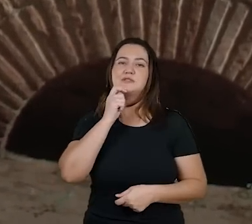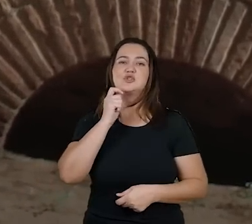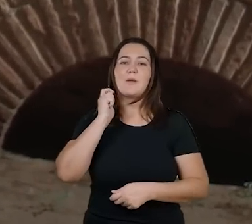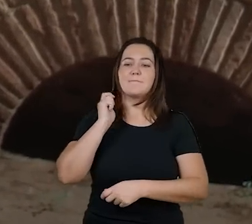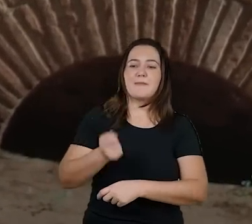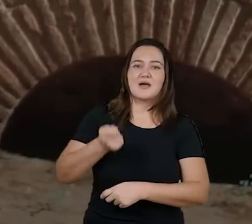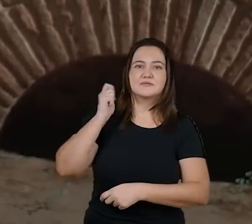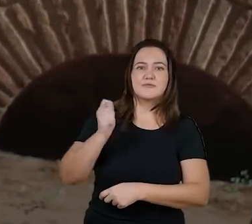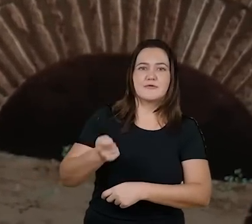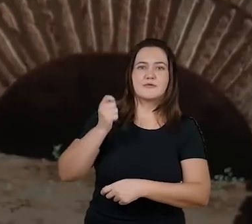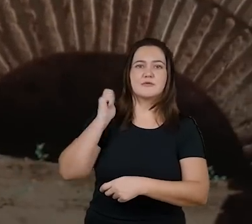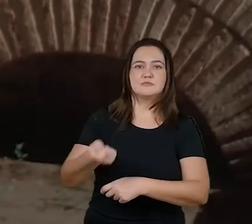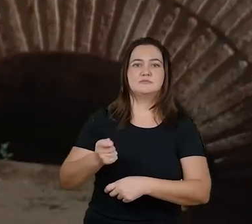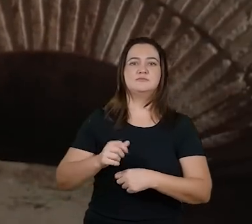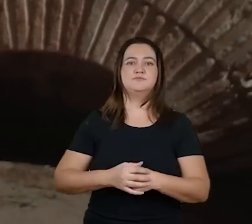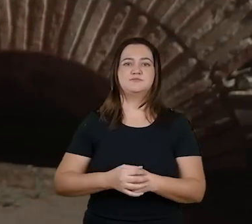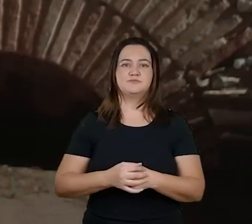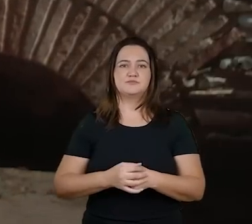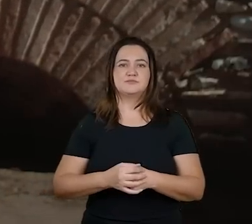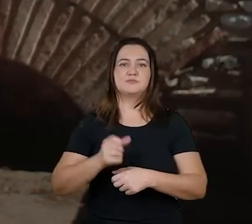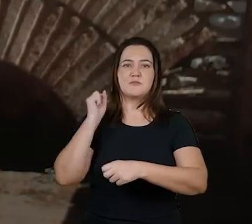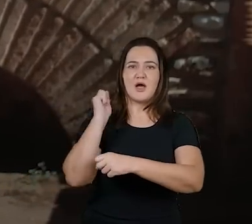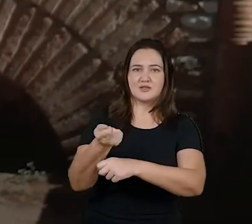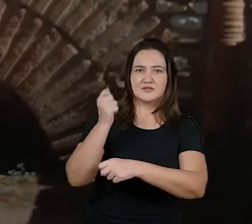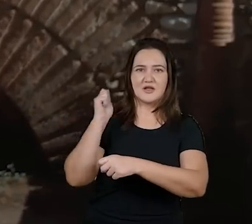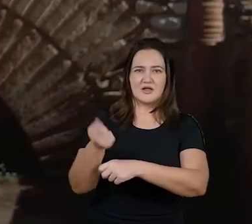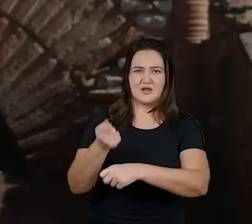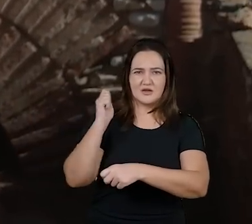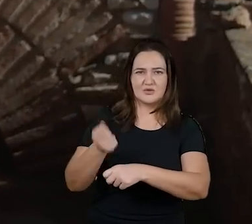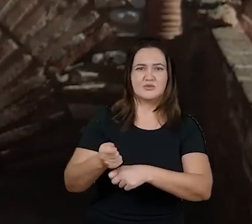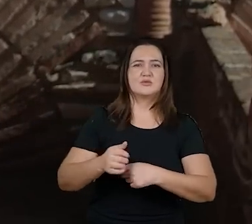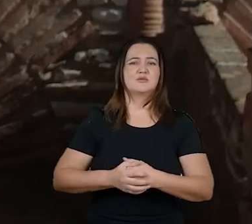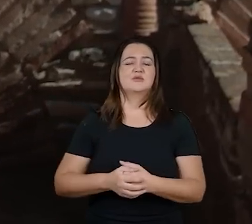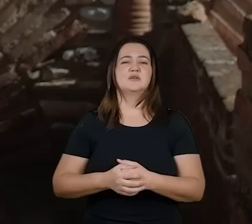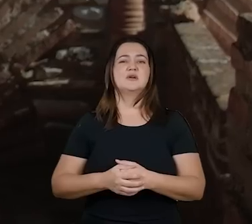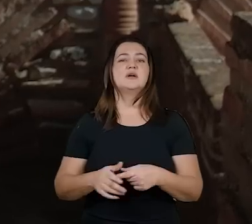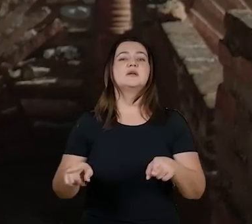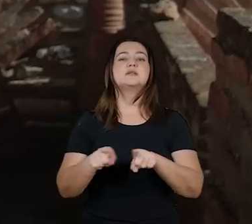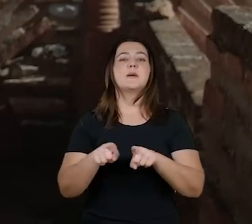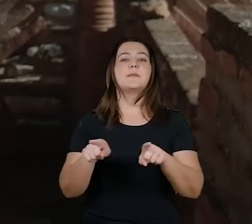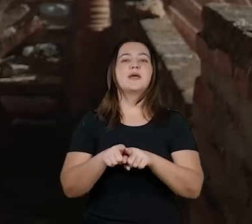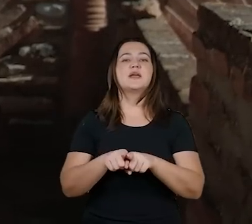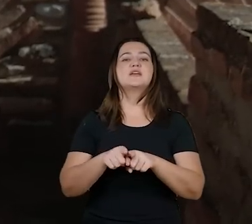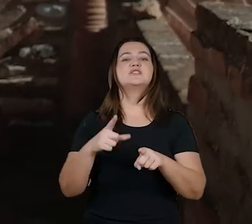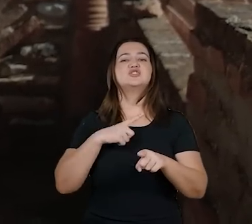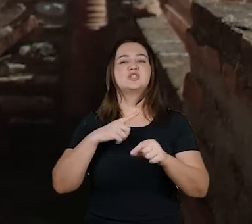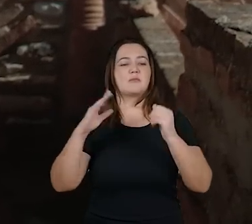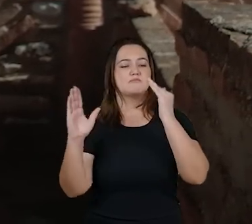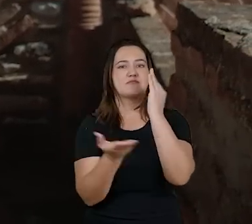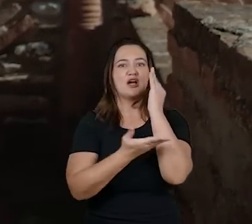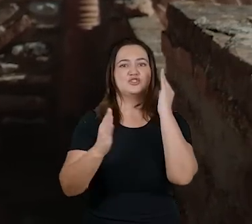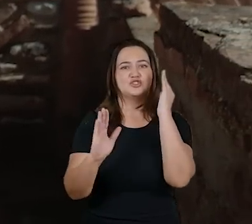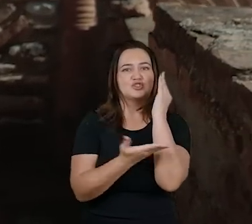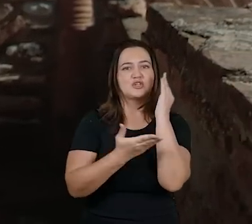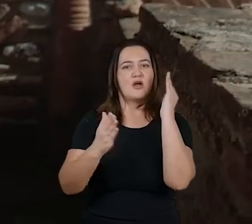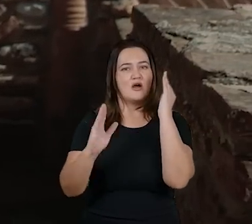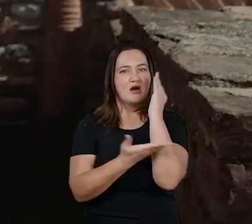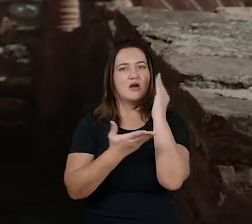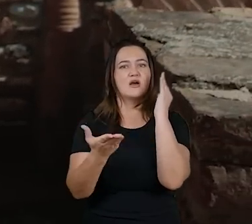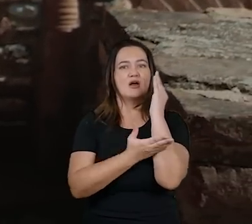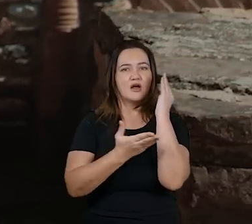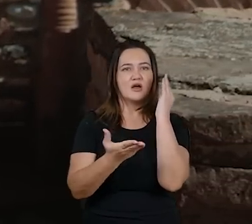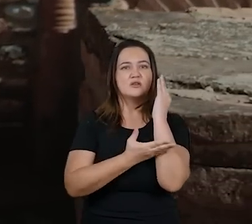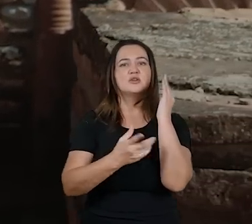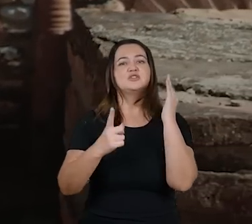martelo que quebrou ou precisava de um novo machado, você vinha aqui. E ele ajudava você, vendia, ajudava